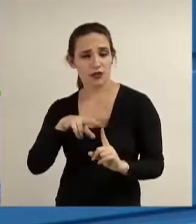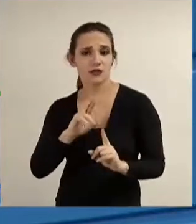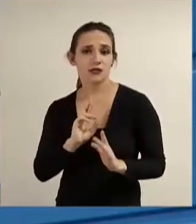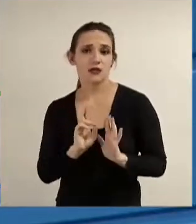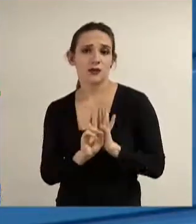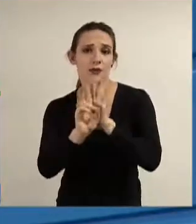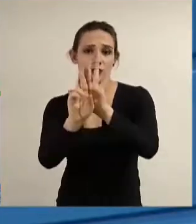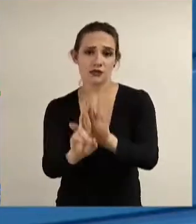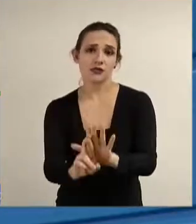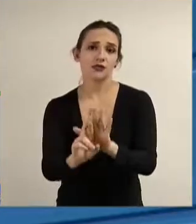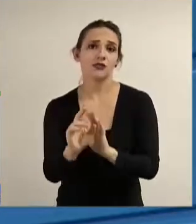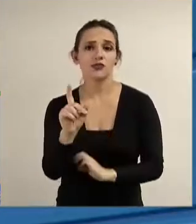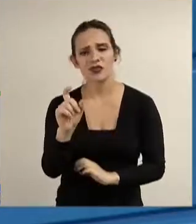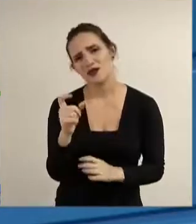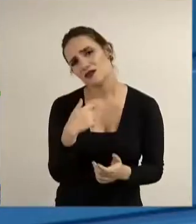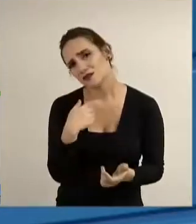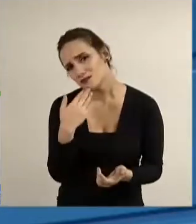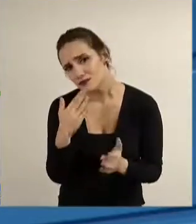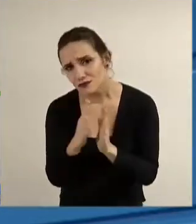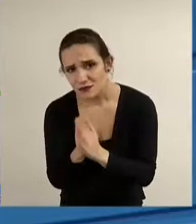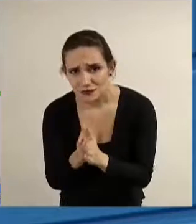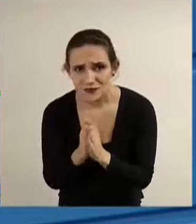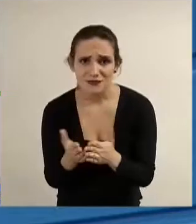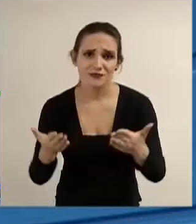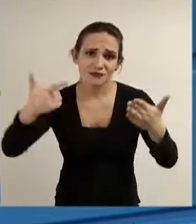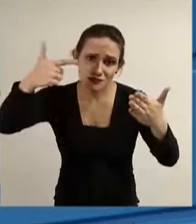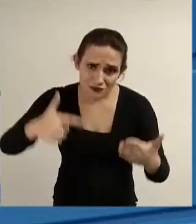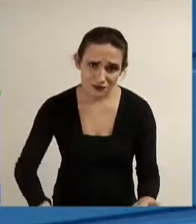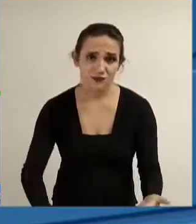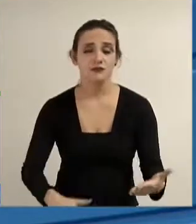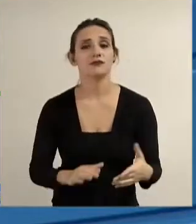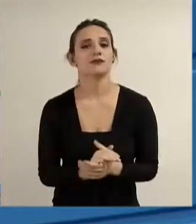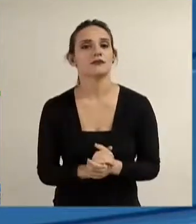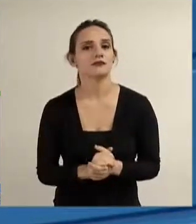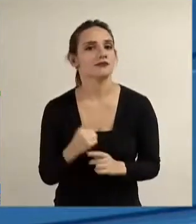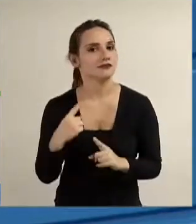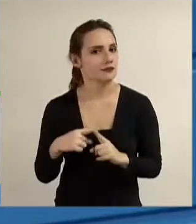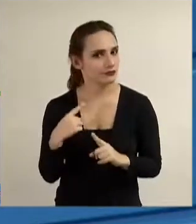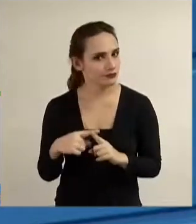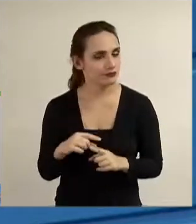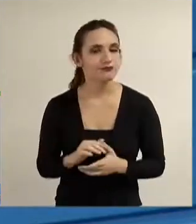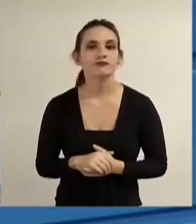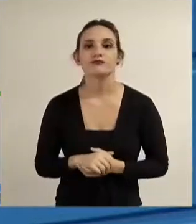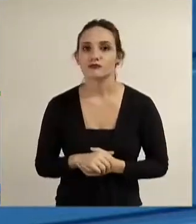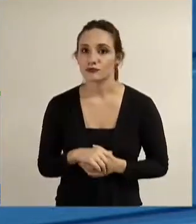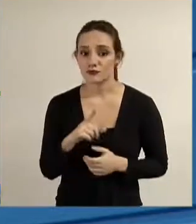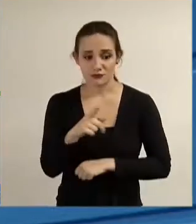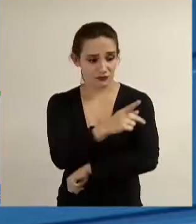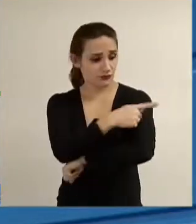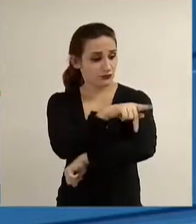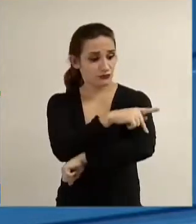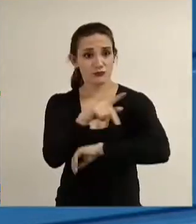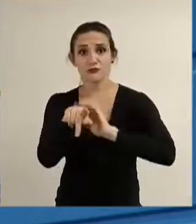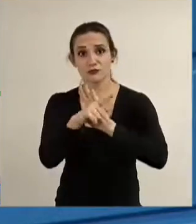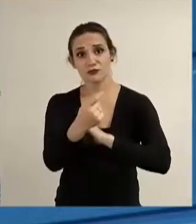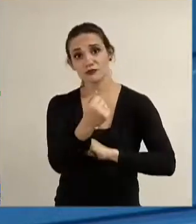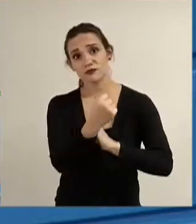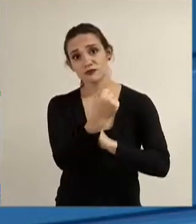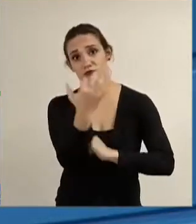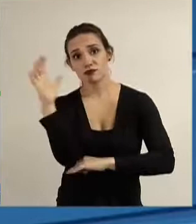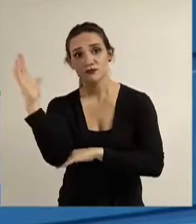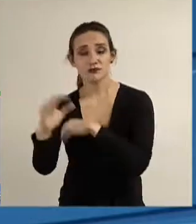especialmente, gostaria de reforçar este pedido, porque trata-se de um parque ambiental que pode